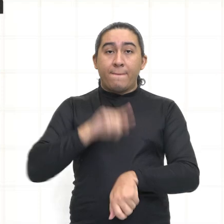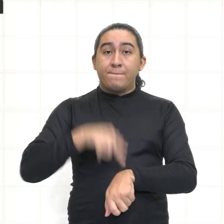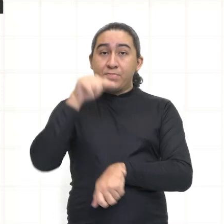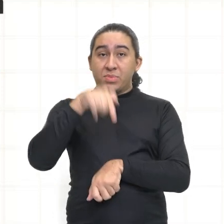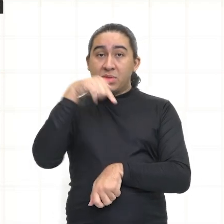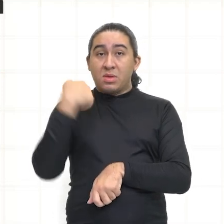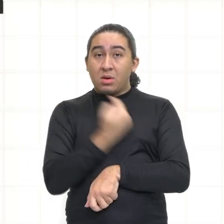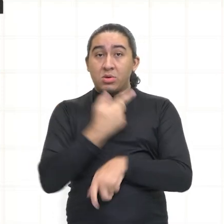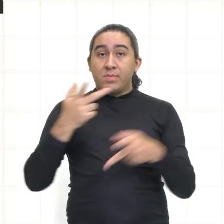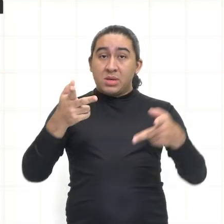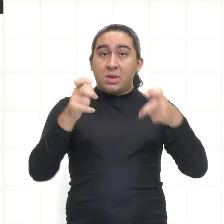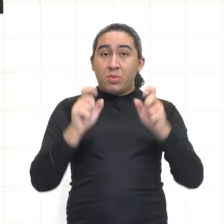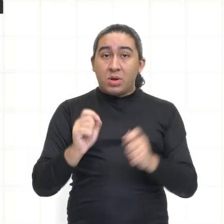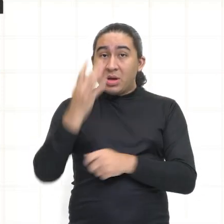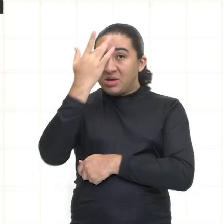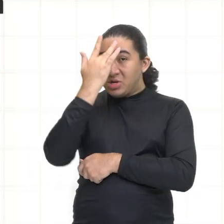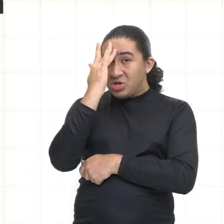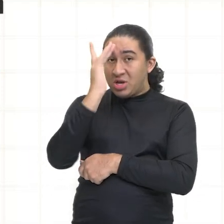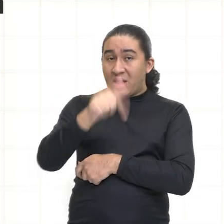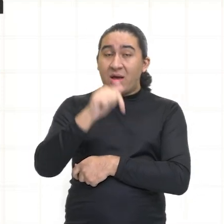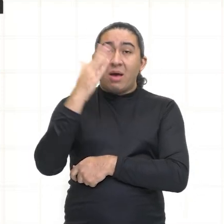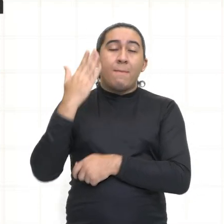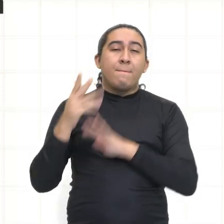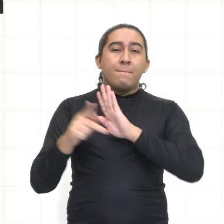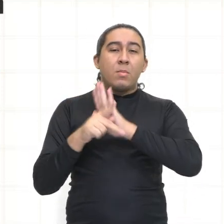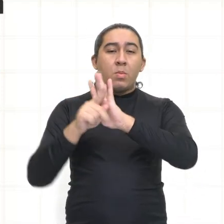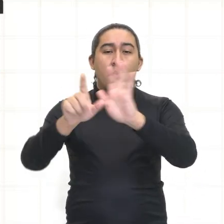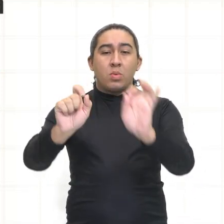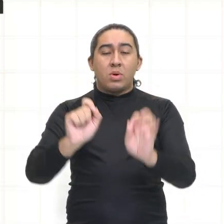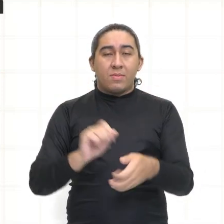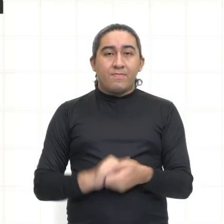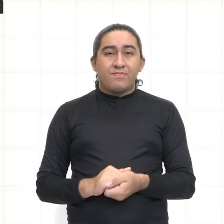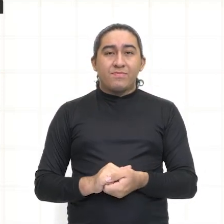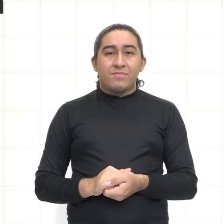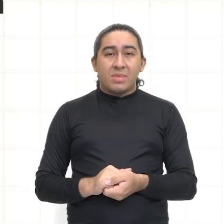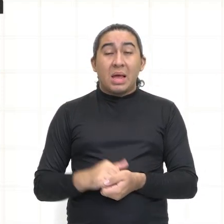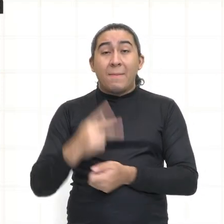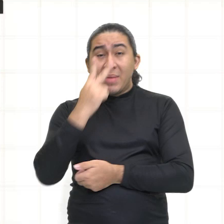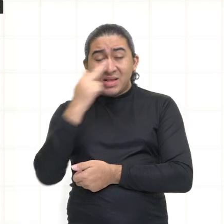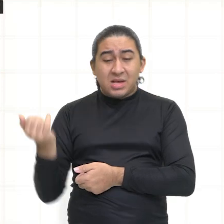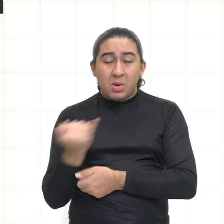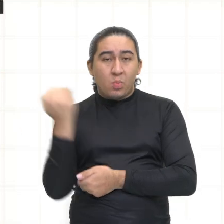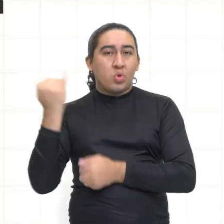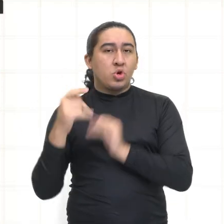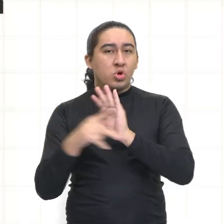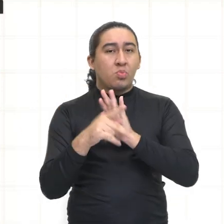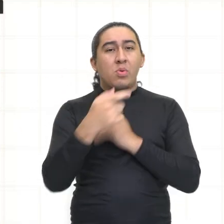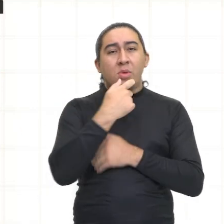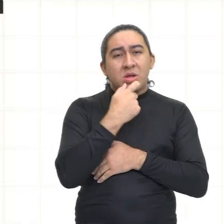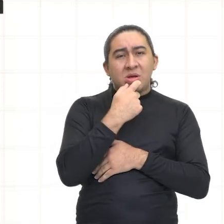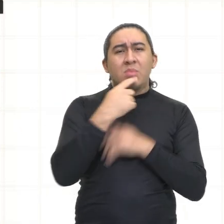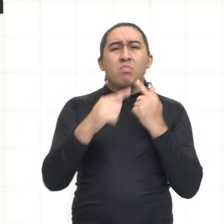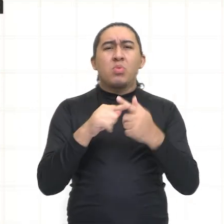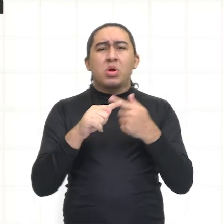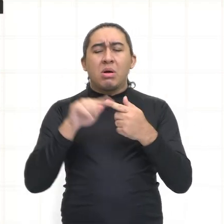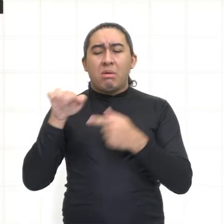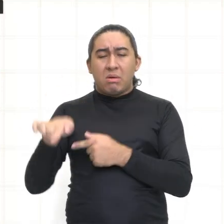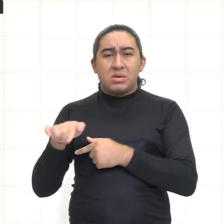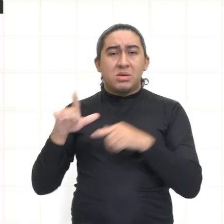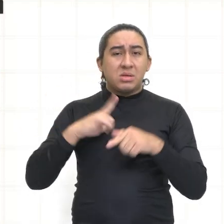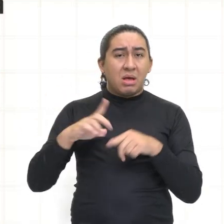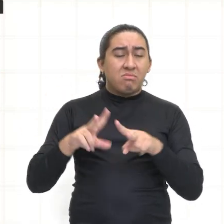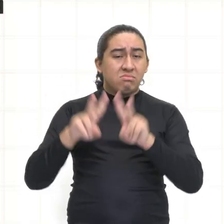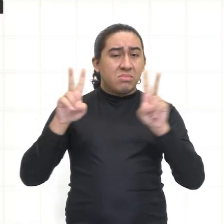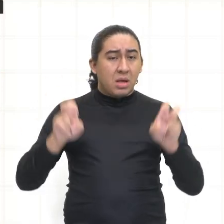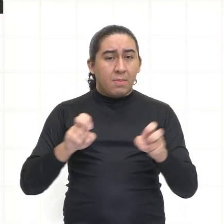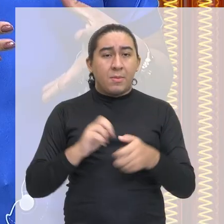Então, nesse momento, nós vamos observar que a Índia ela é conhecida como a joia da coroa do Império Britânico. Por que a Índia é vista